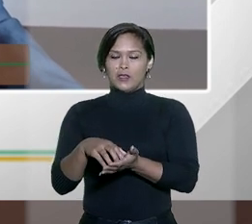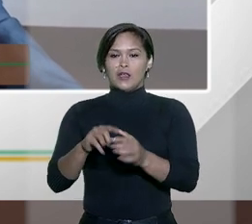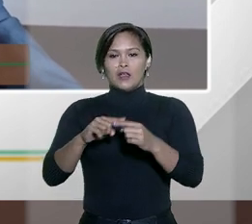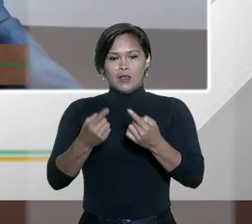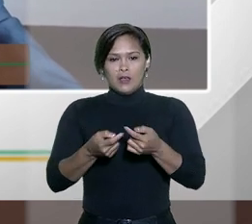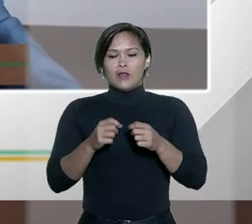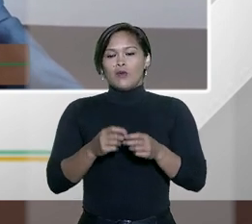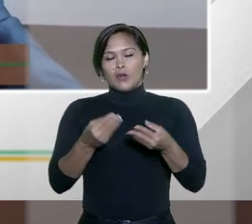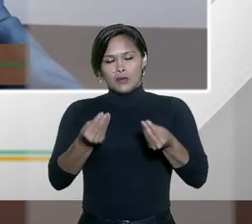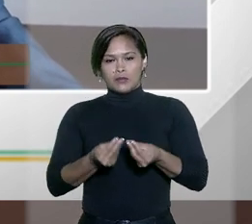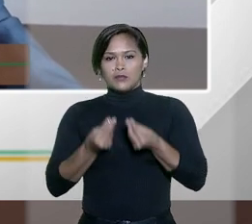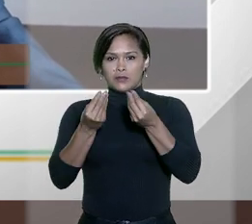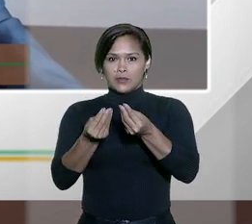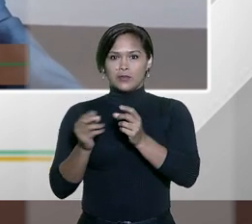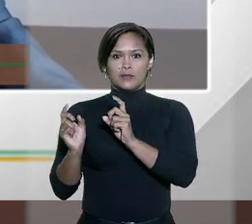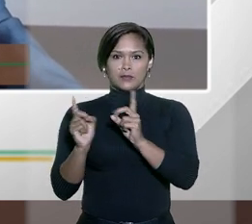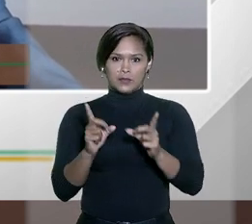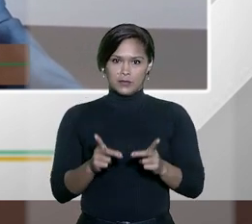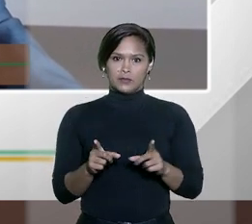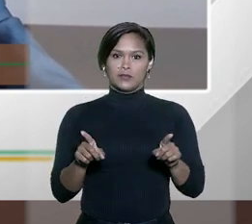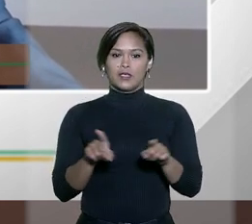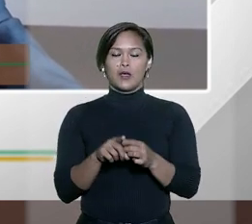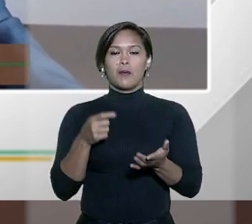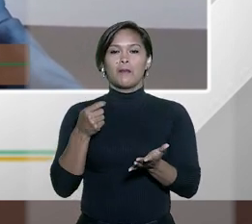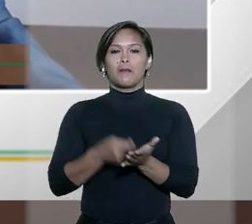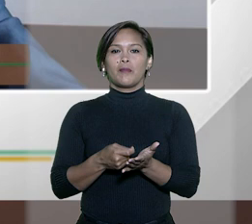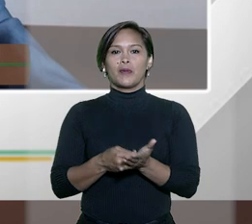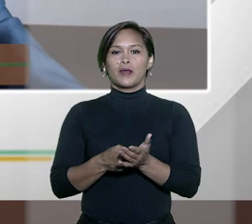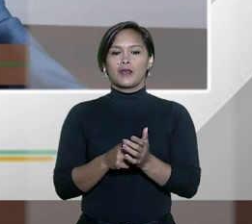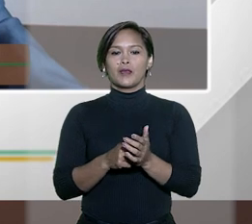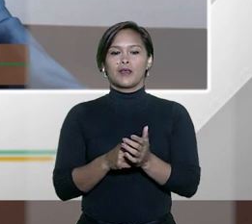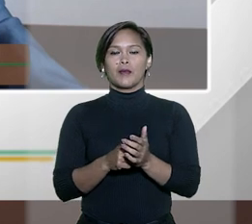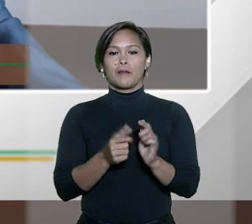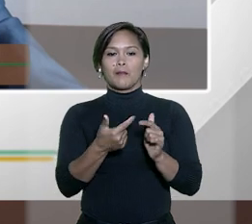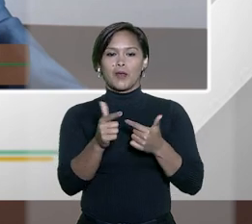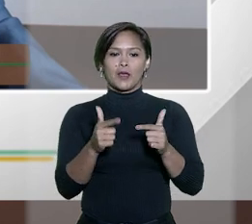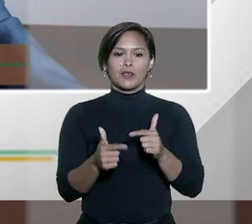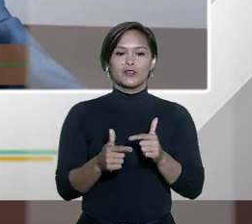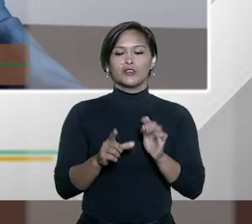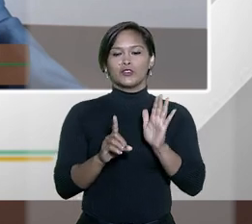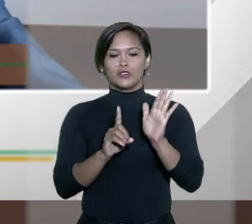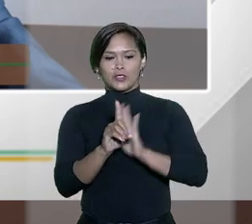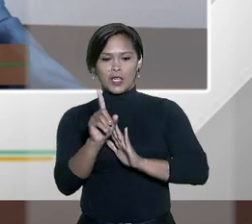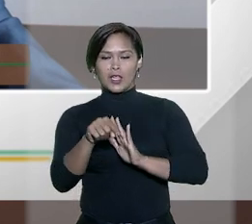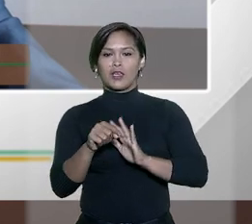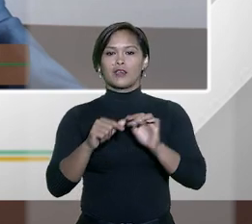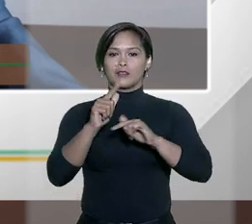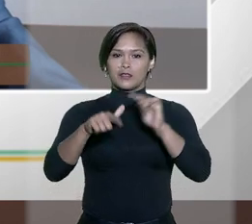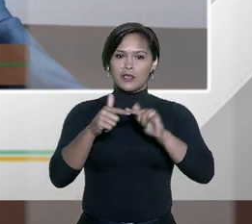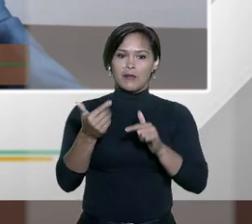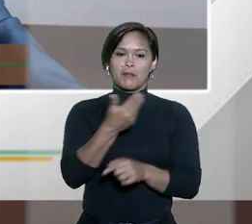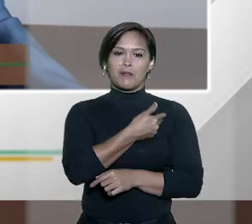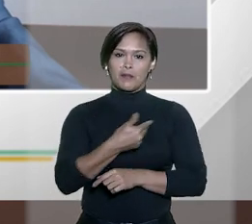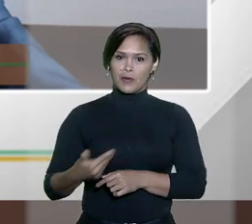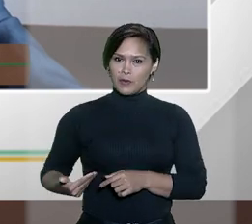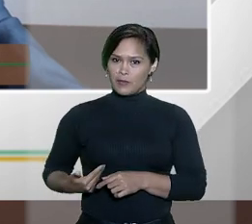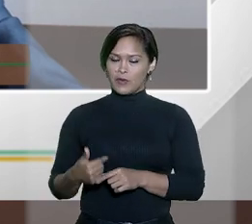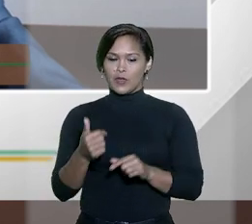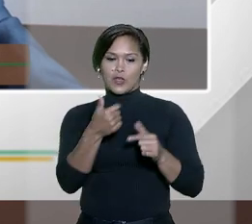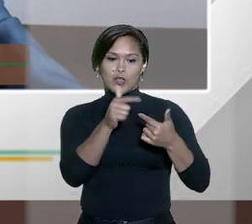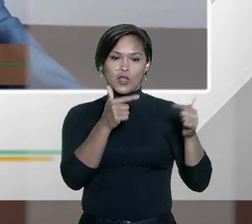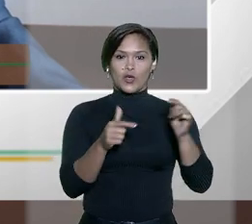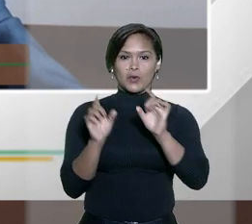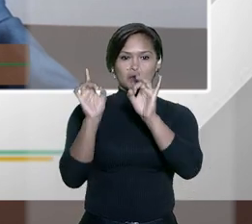quando eles forem disponibilizados para venda, o pagamento de outorga de delegações de serviços públicos e